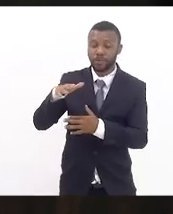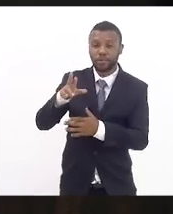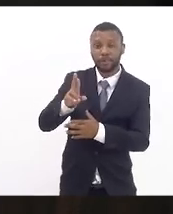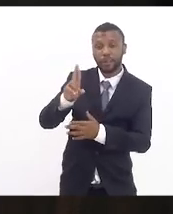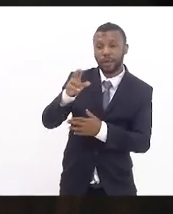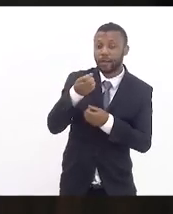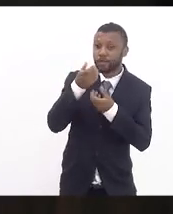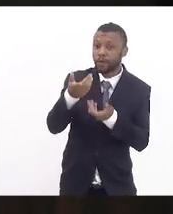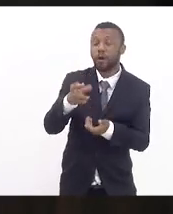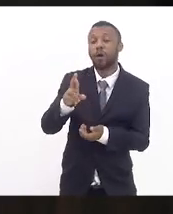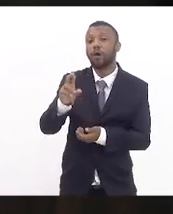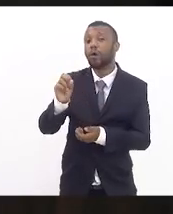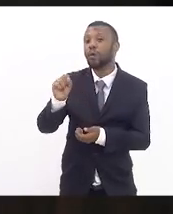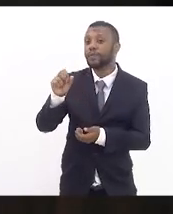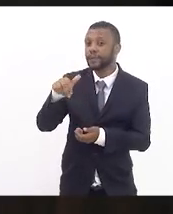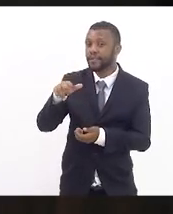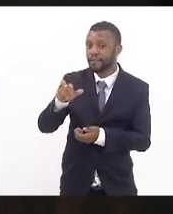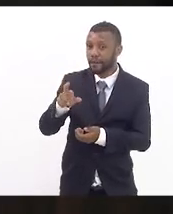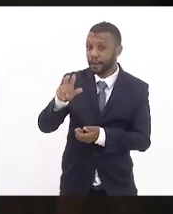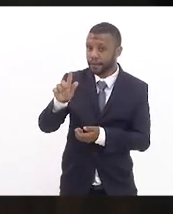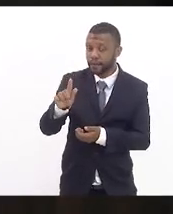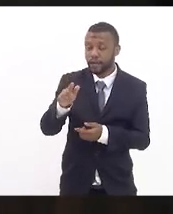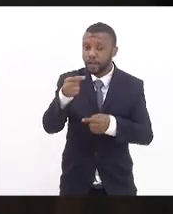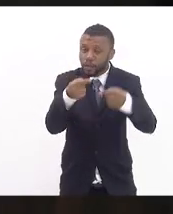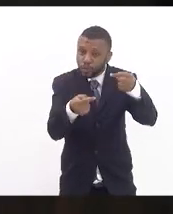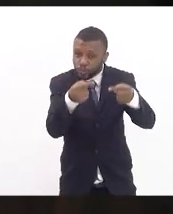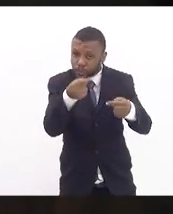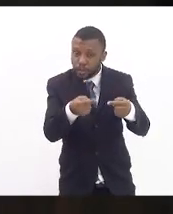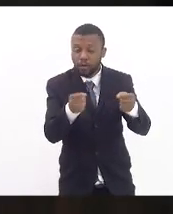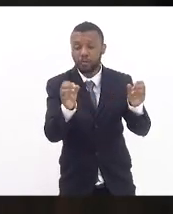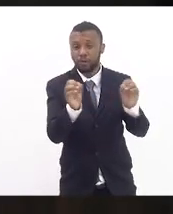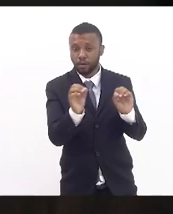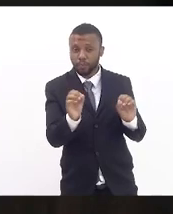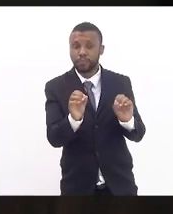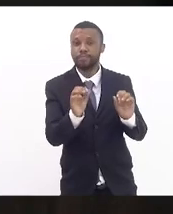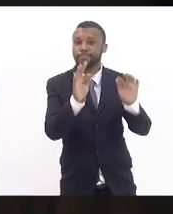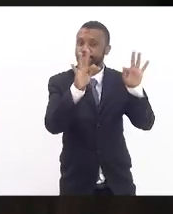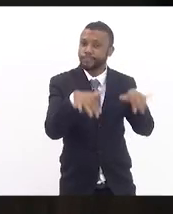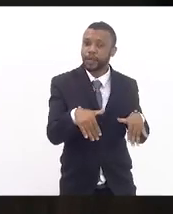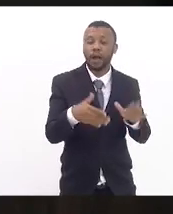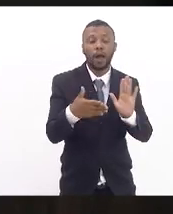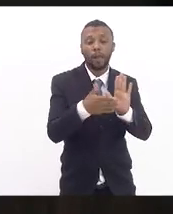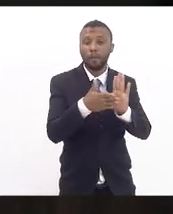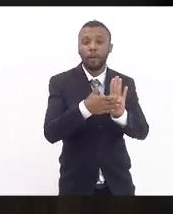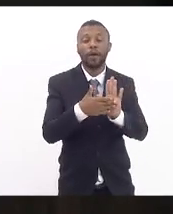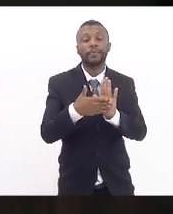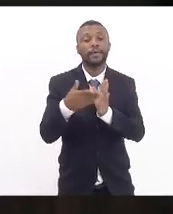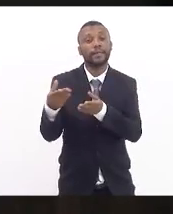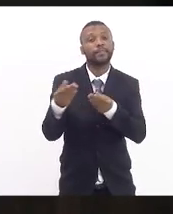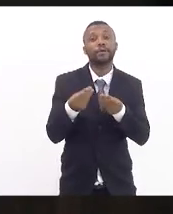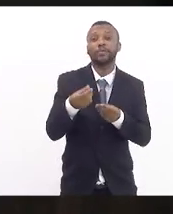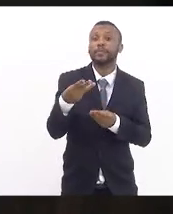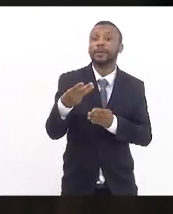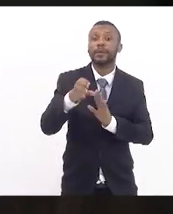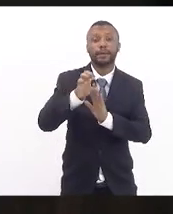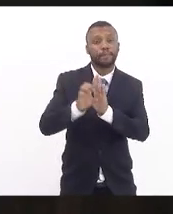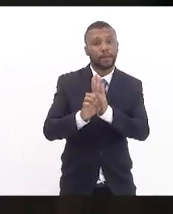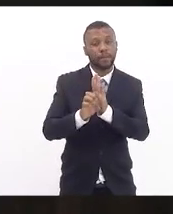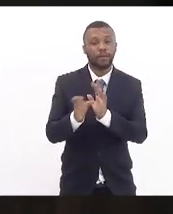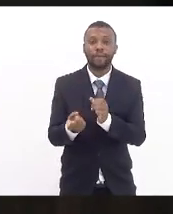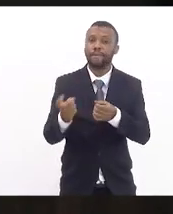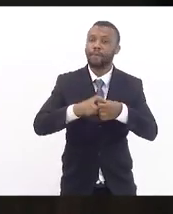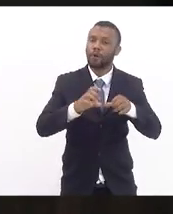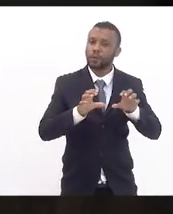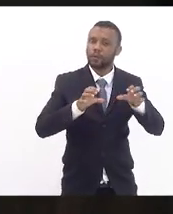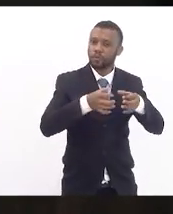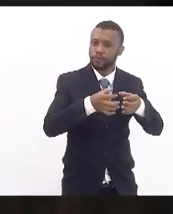Rosane Félix. Em discussão, não havendo quem queira discutir, encerrada a discussão, a presente proposta recebeu 3 emendas e retorna às comissões.